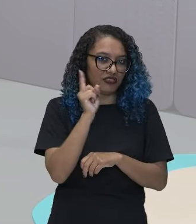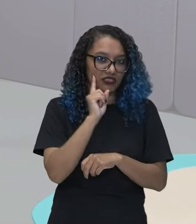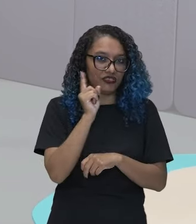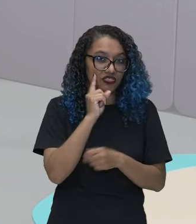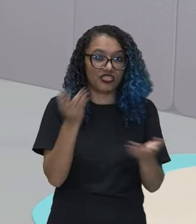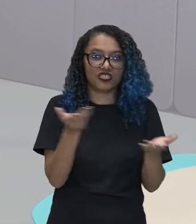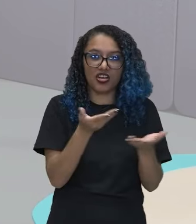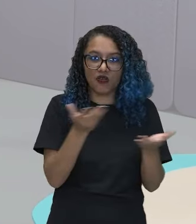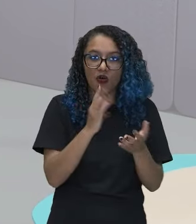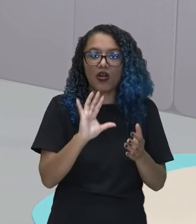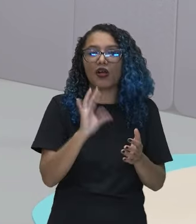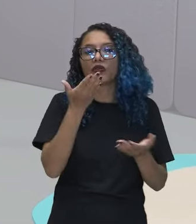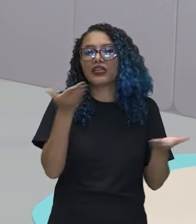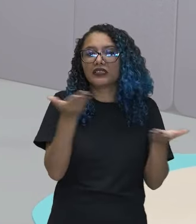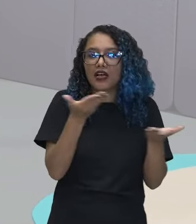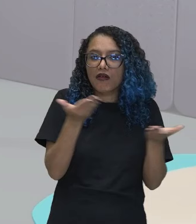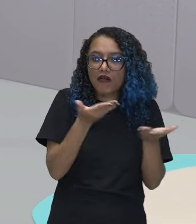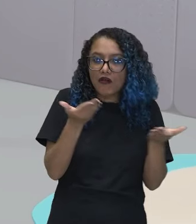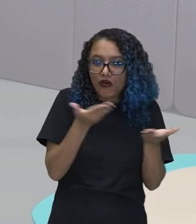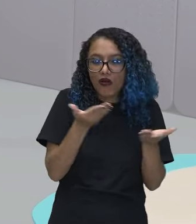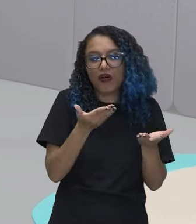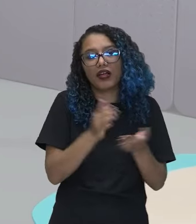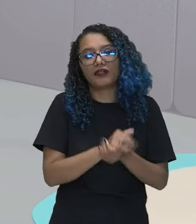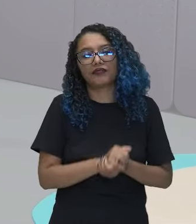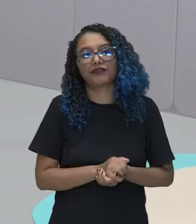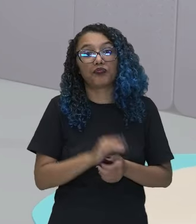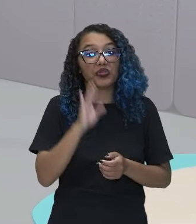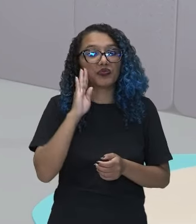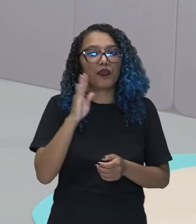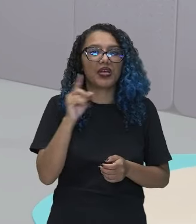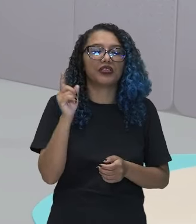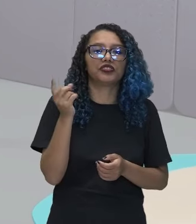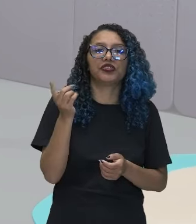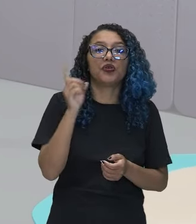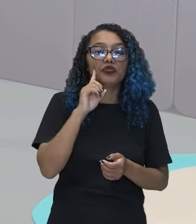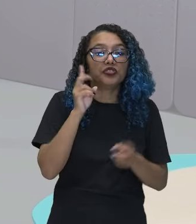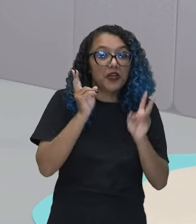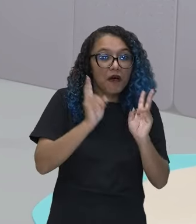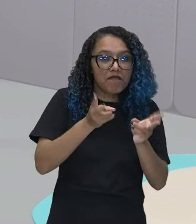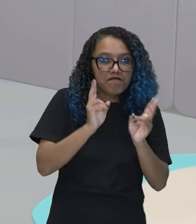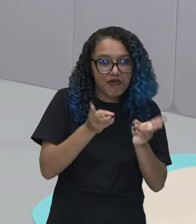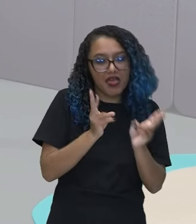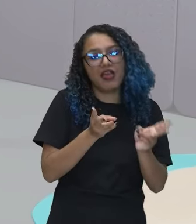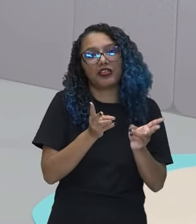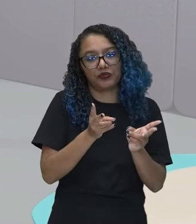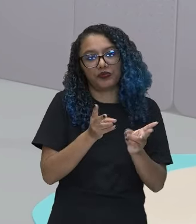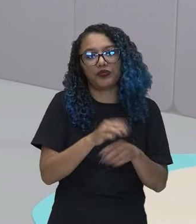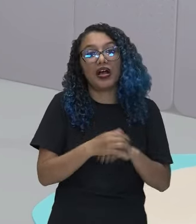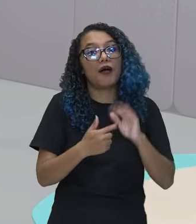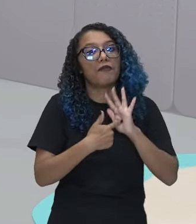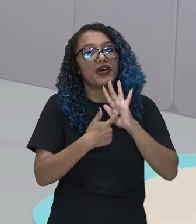de preferência, no mesmo dia que aconteceu, né? Que aconteceram os fatos. Então, isto aqui é